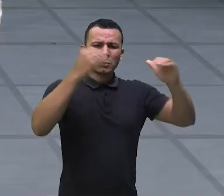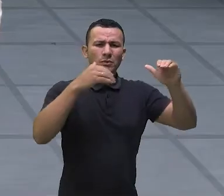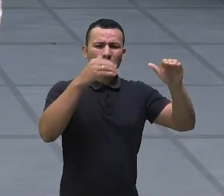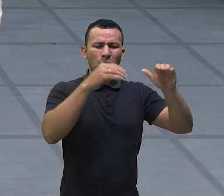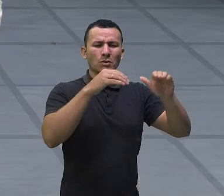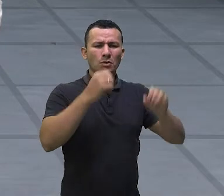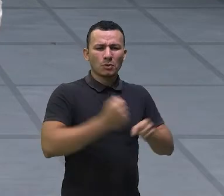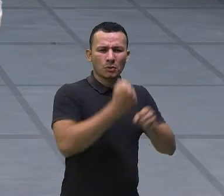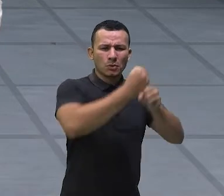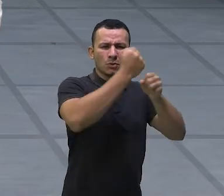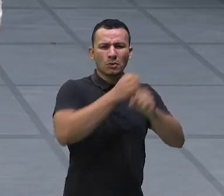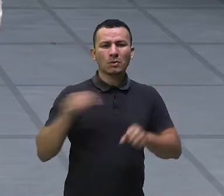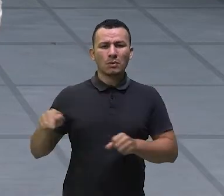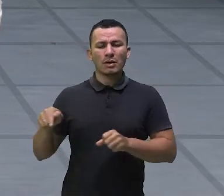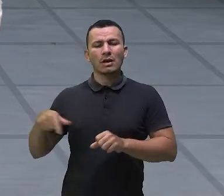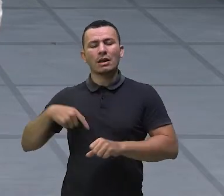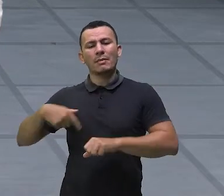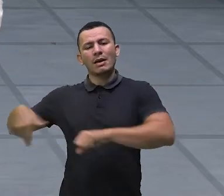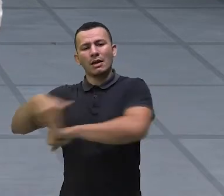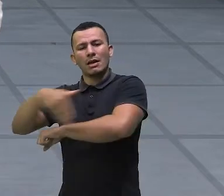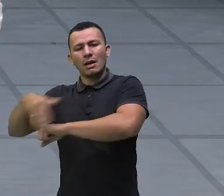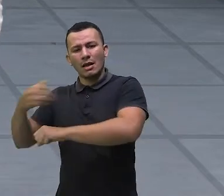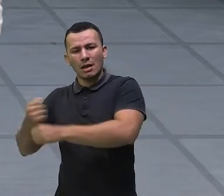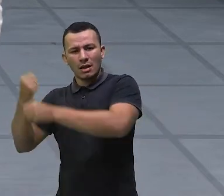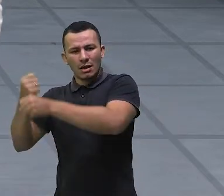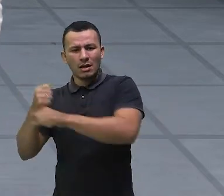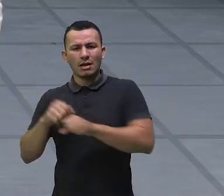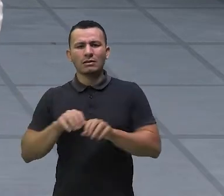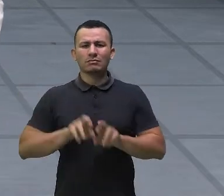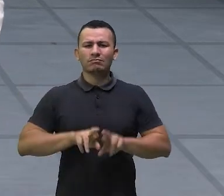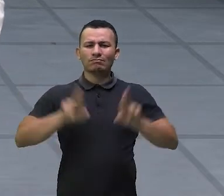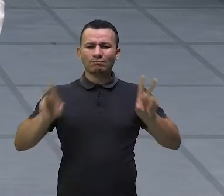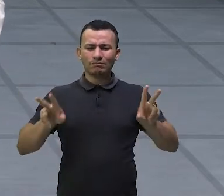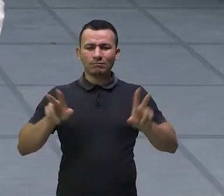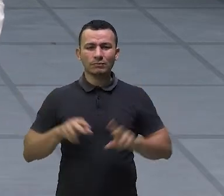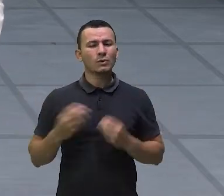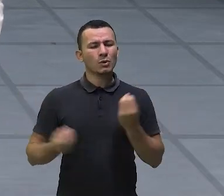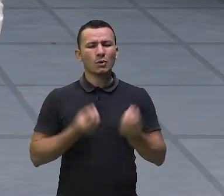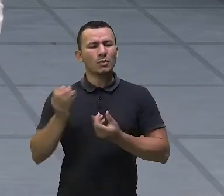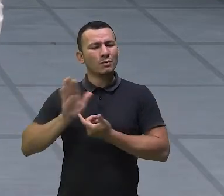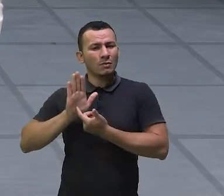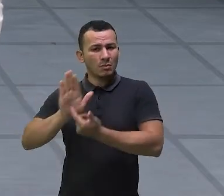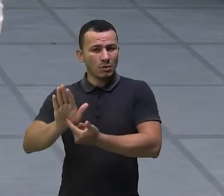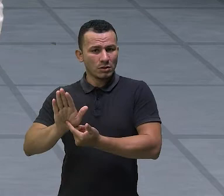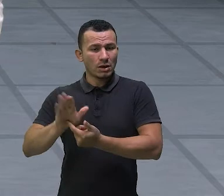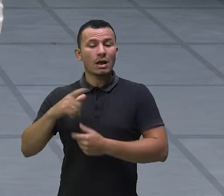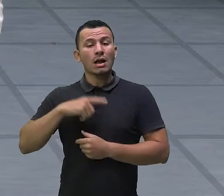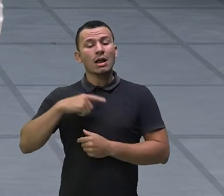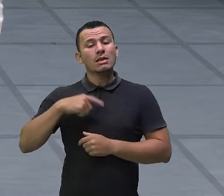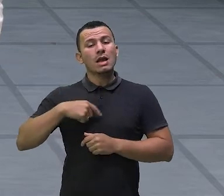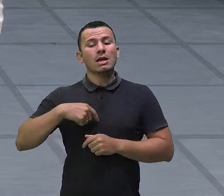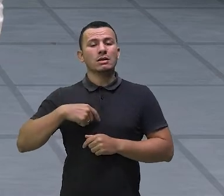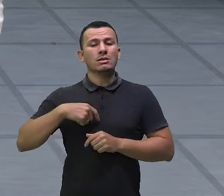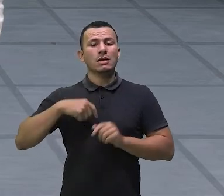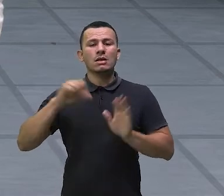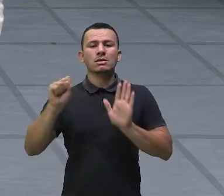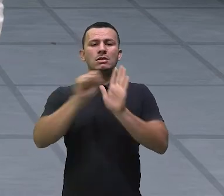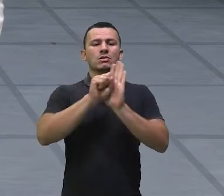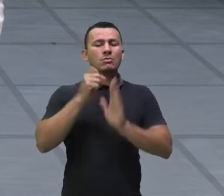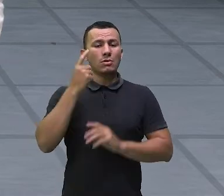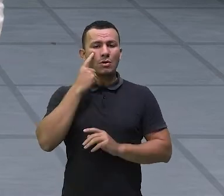Este conceito, ele pode ser, digamos assim, mostrado para vocês através de uma simbologia, que é a